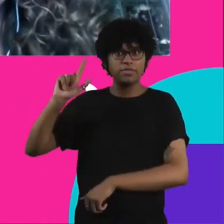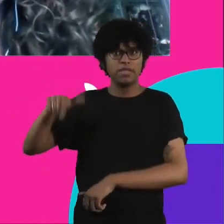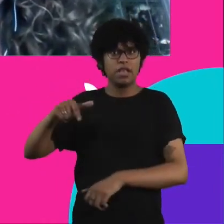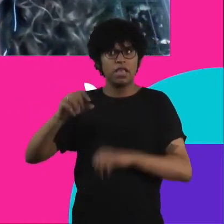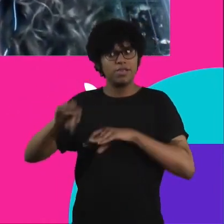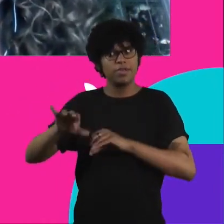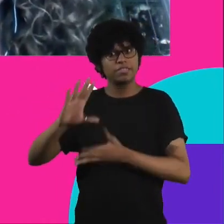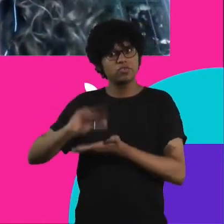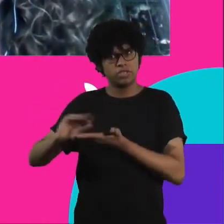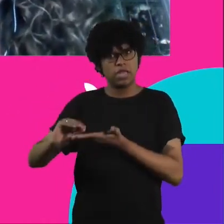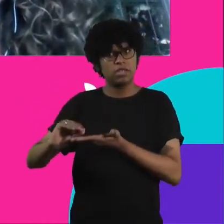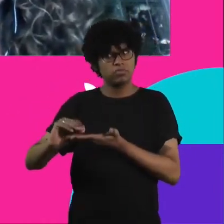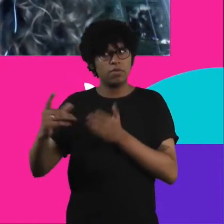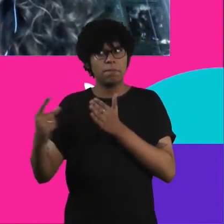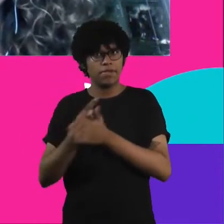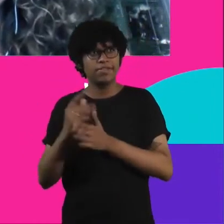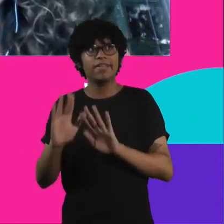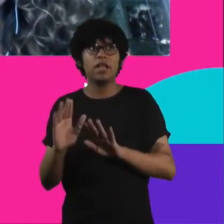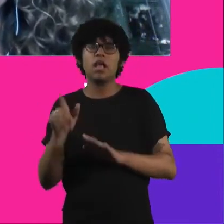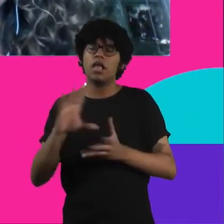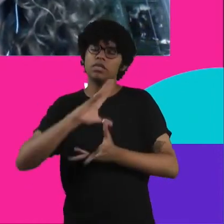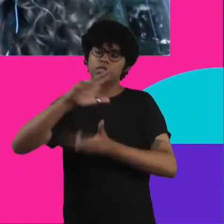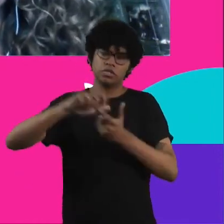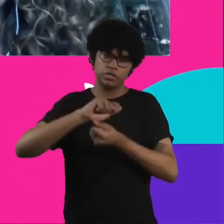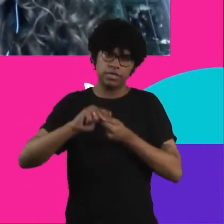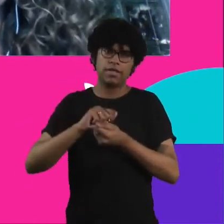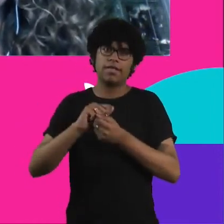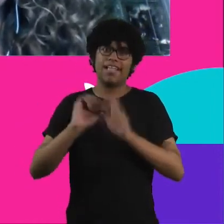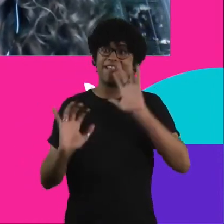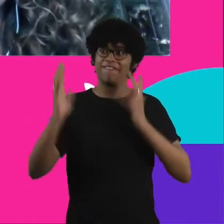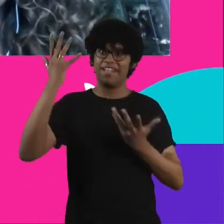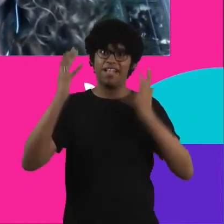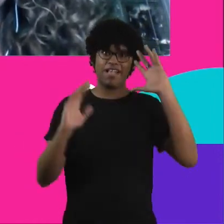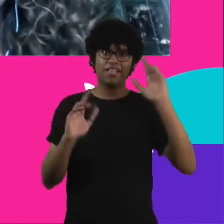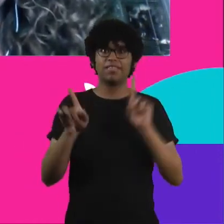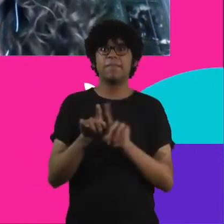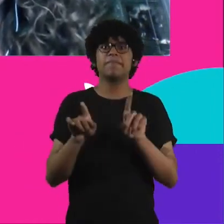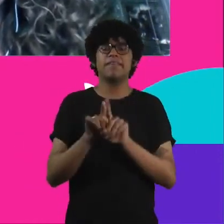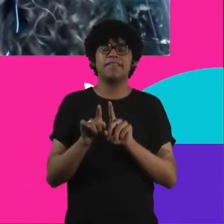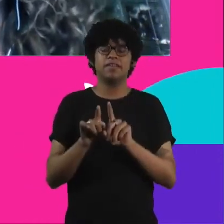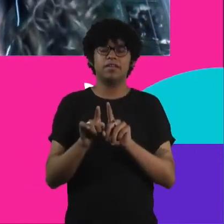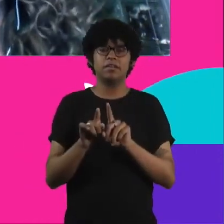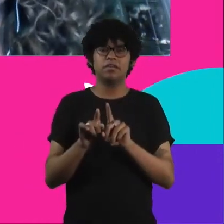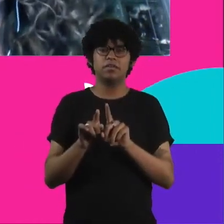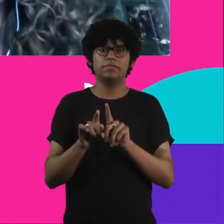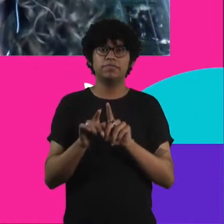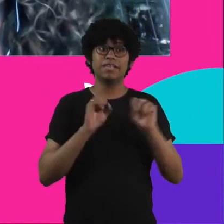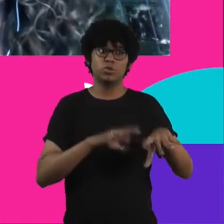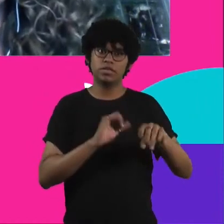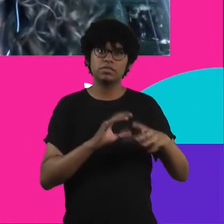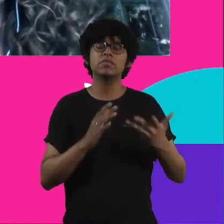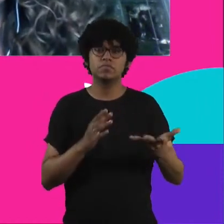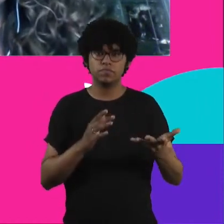né? E para tudo, para sustentabilidade, para ecologia, para energia, tudo tem a relação de dados. Essa relação que eu fiz agora